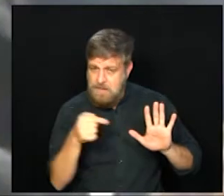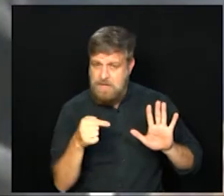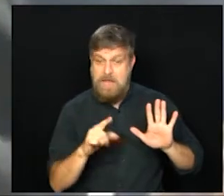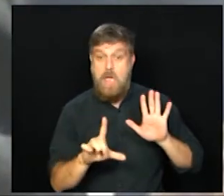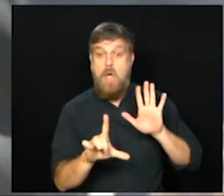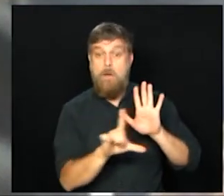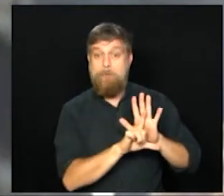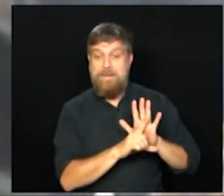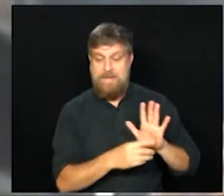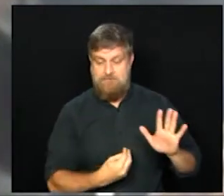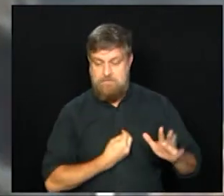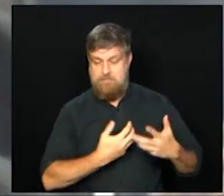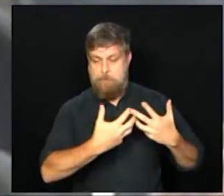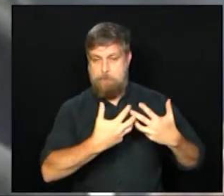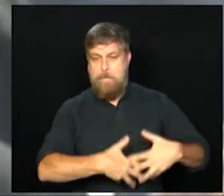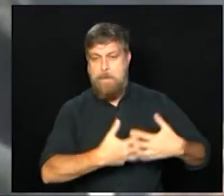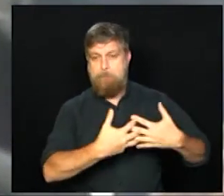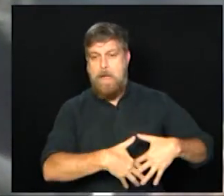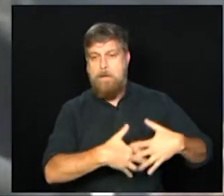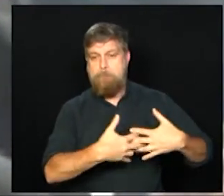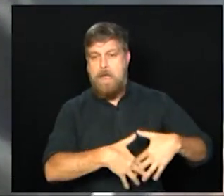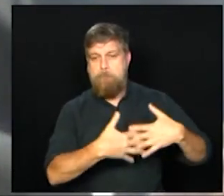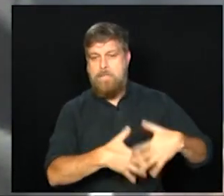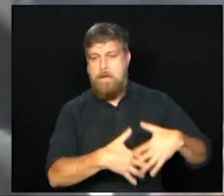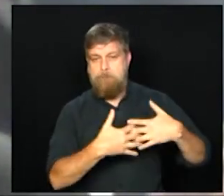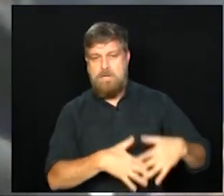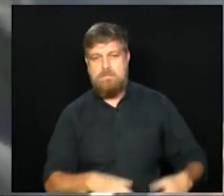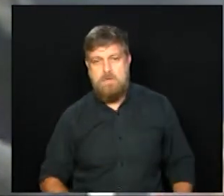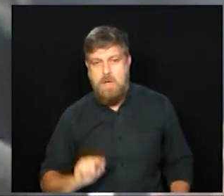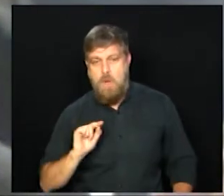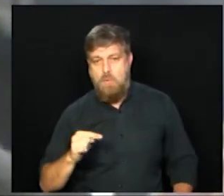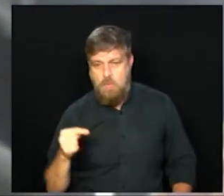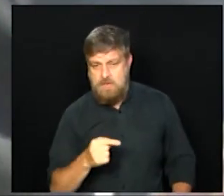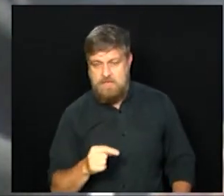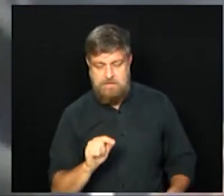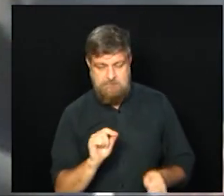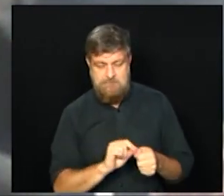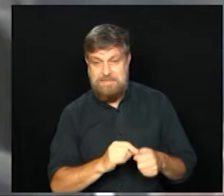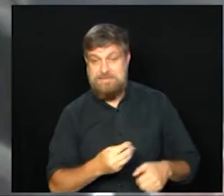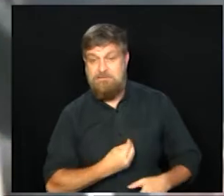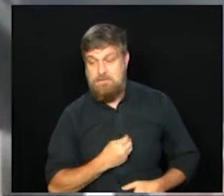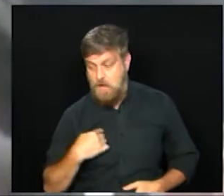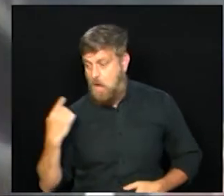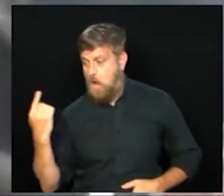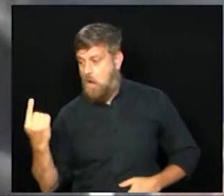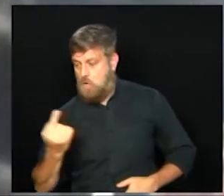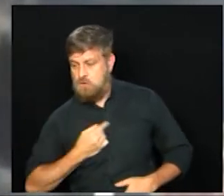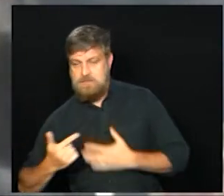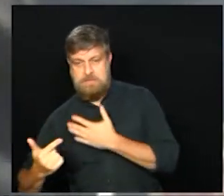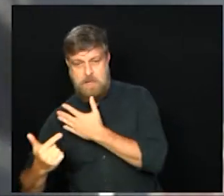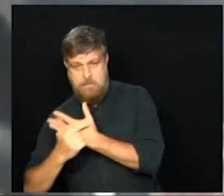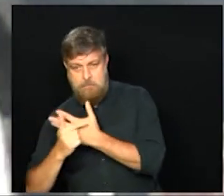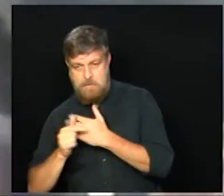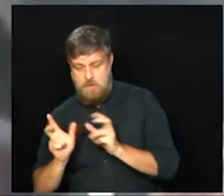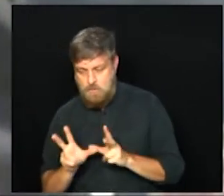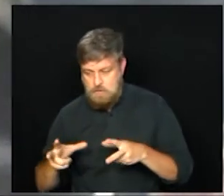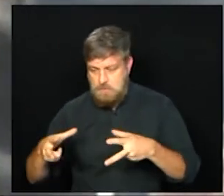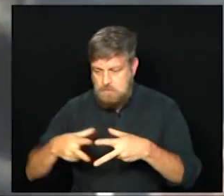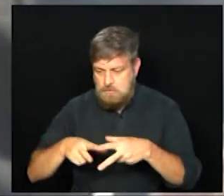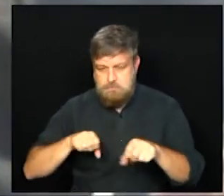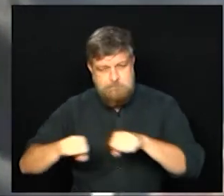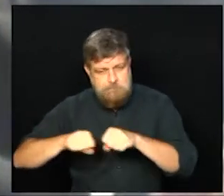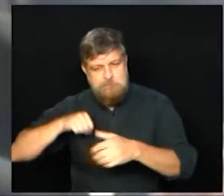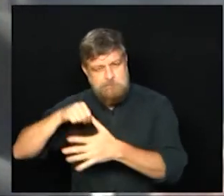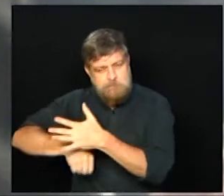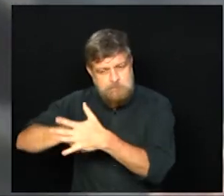vivo, ela está viva, ela está presente, e o que mantém ela presente somos nós, que estamos dentro dos movimentos, somos nós que